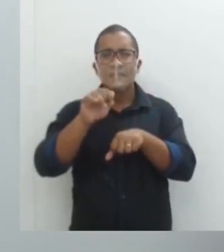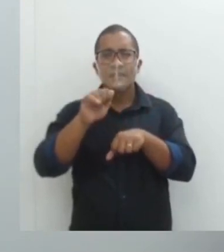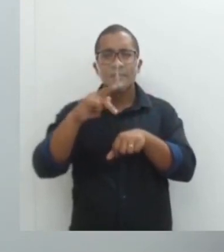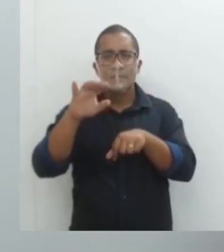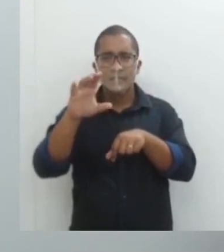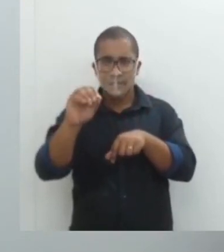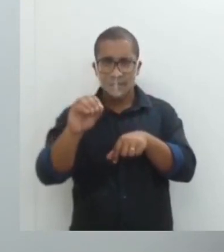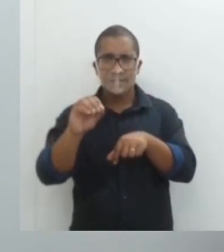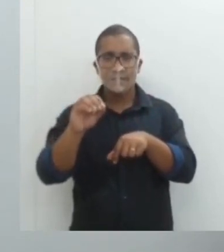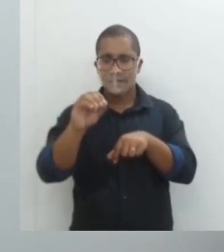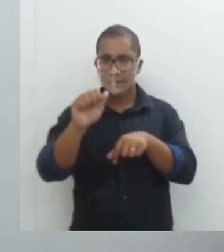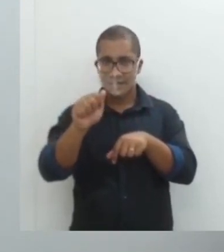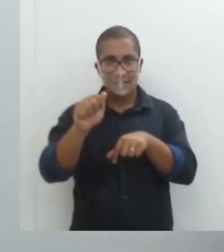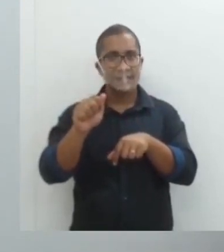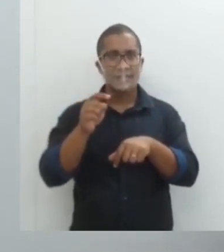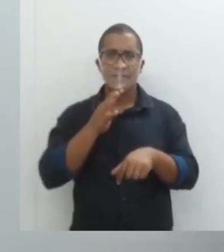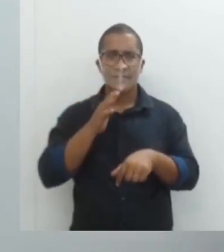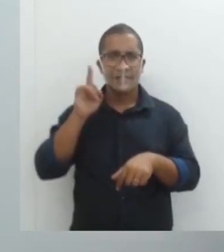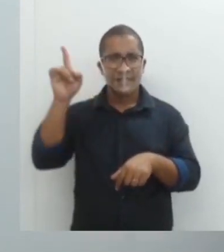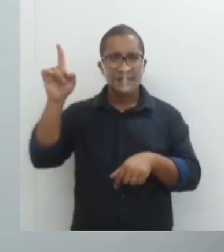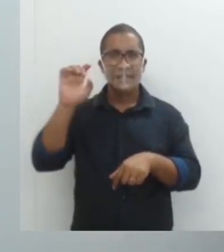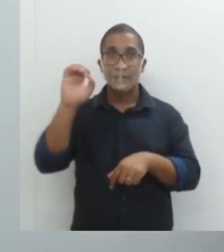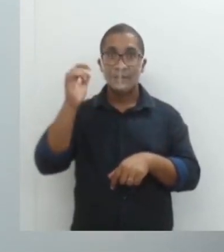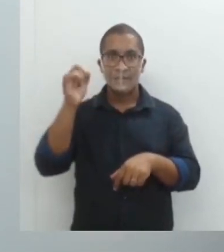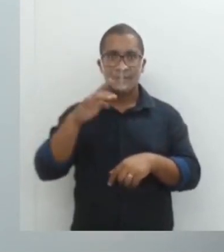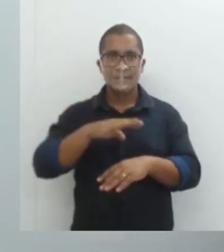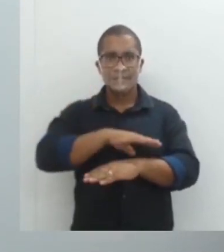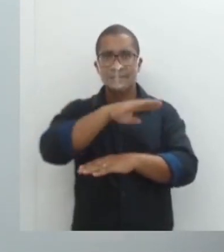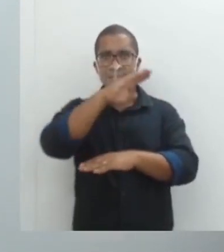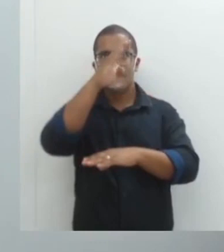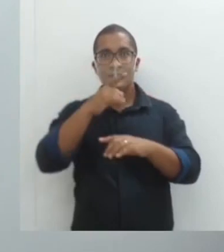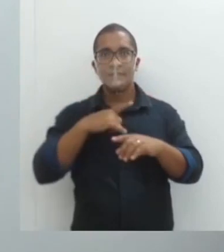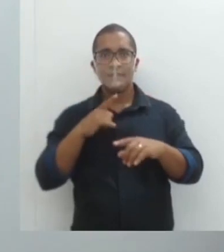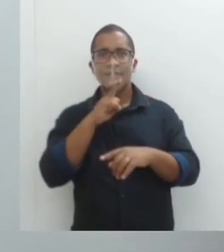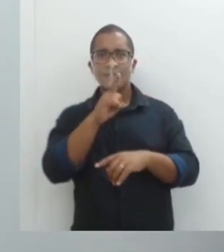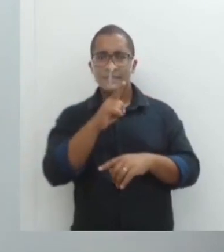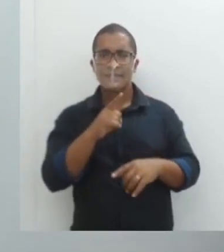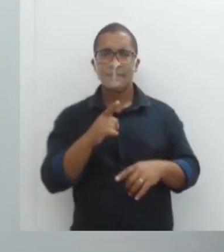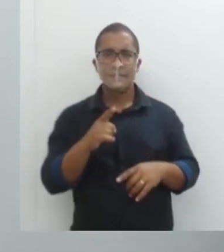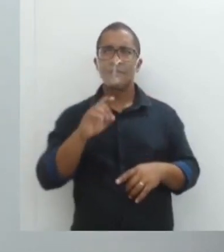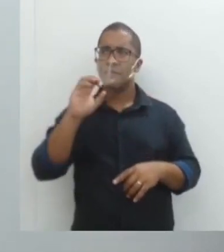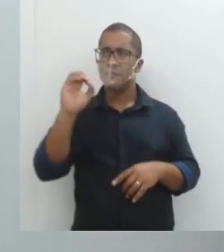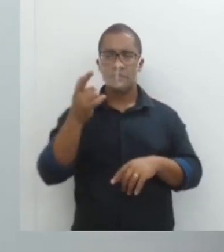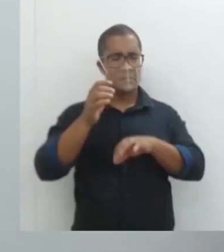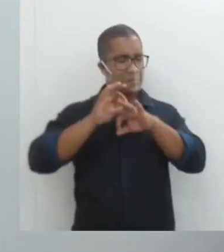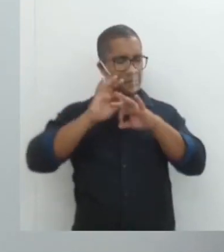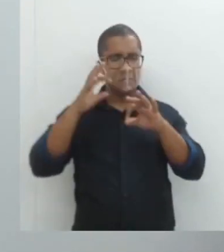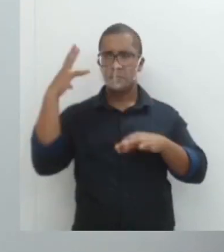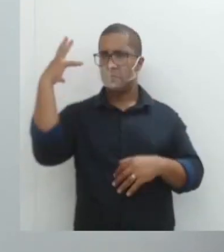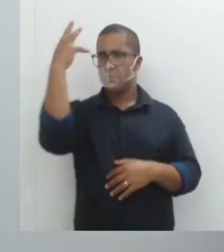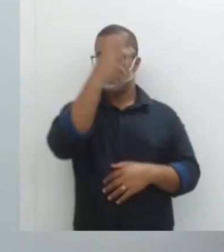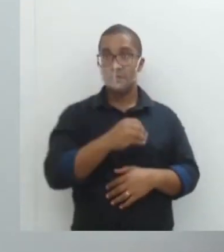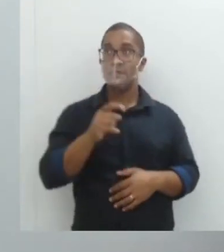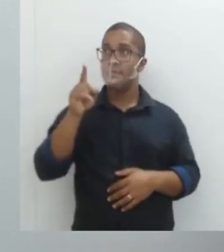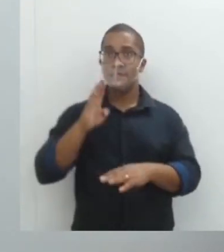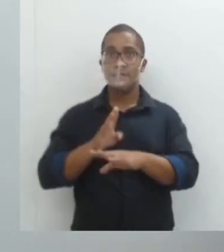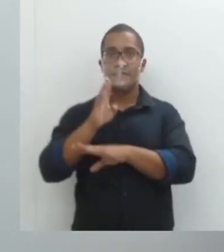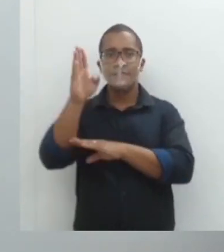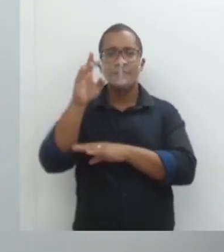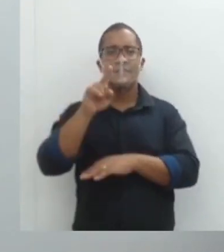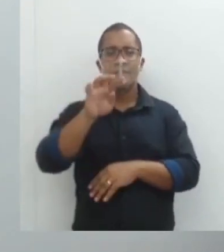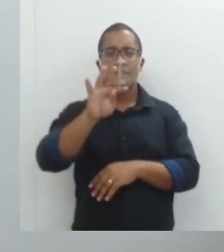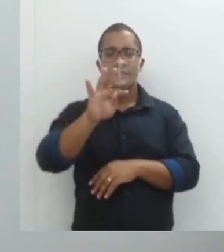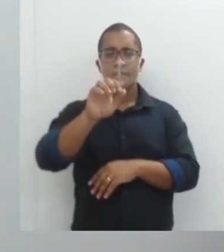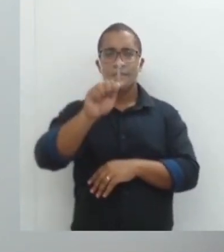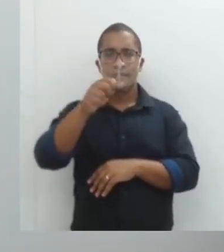Sé aqui em Olinda, né? Nossa que cidade maravilhosa, Olinda, patrimônio cultural da humanidade. Vai lá e come a famosa